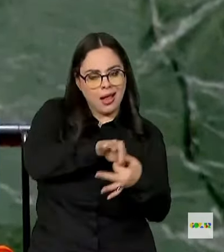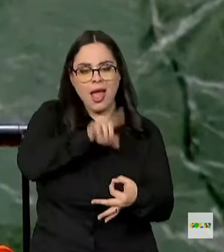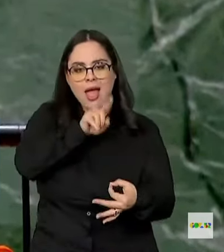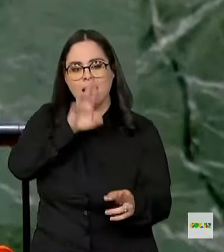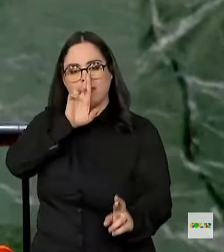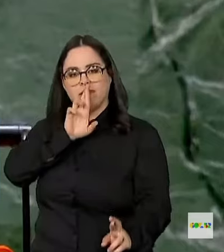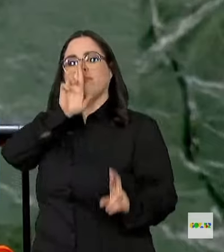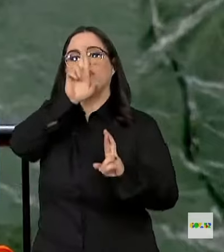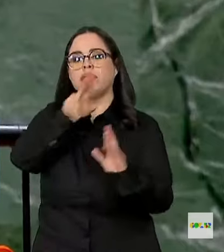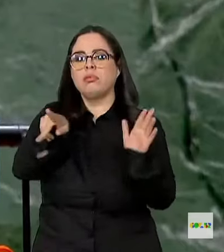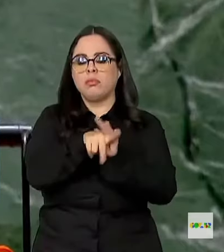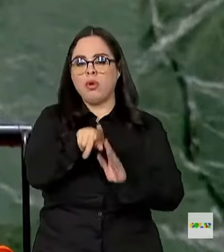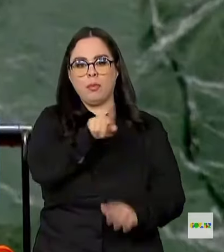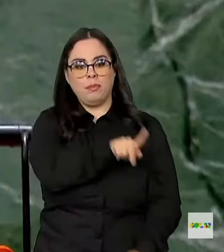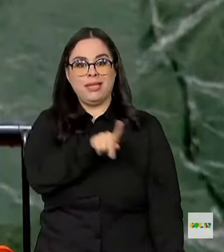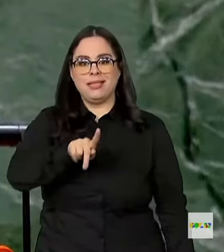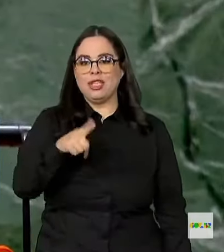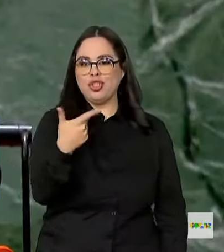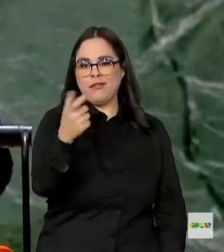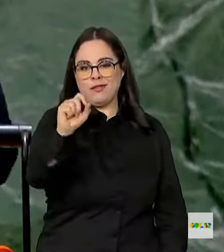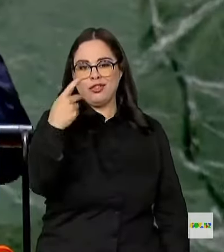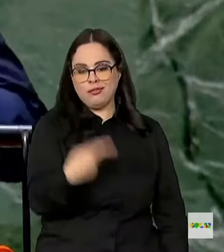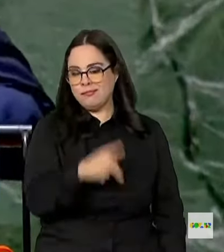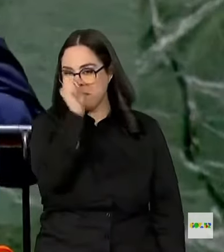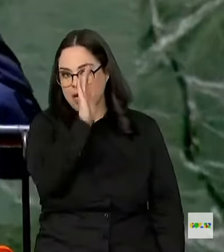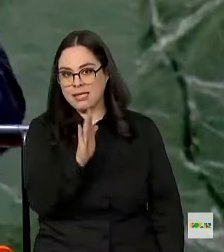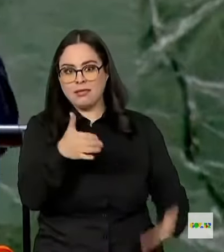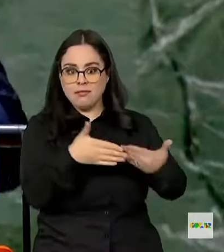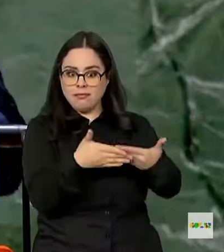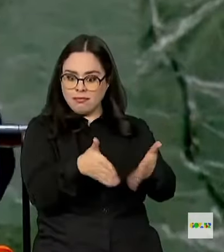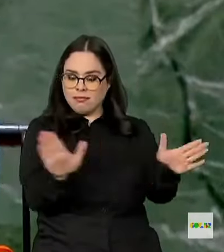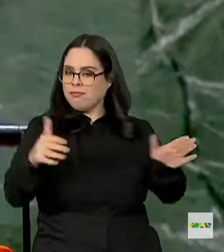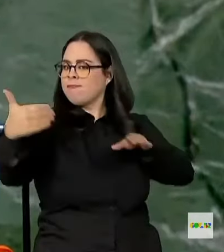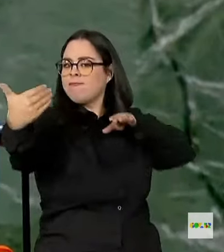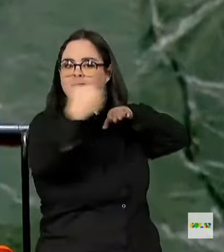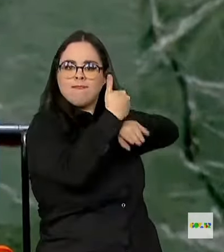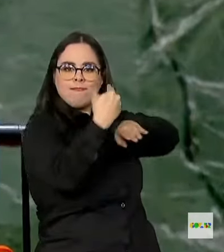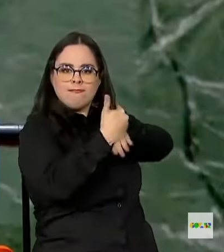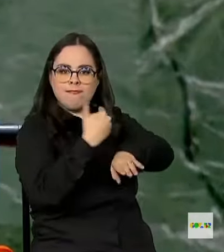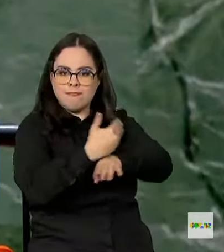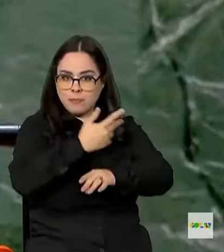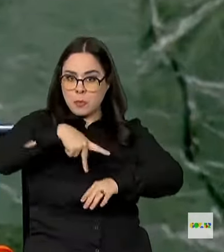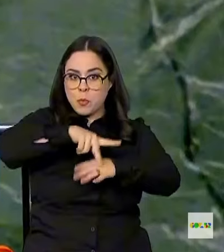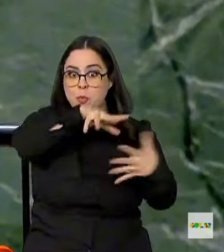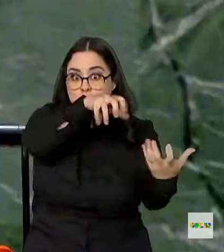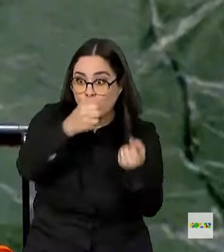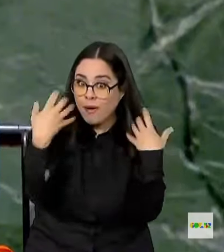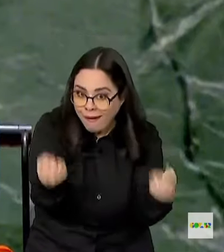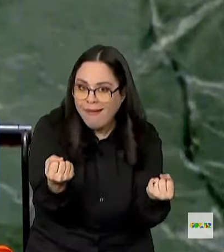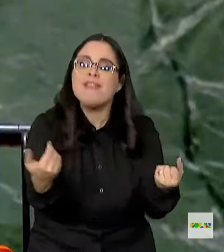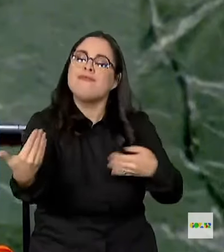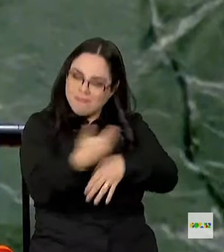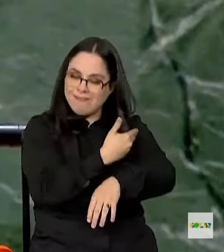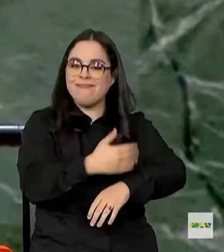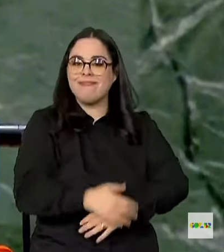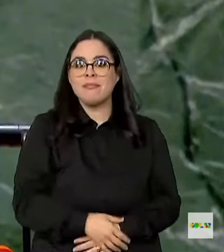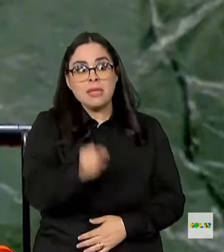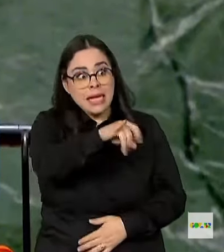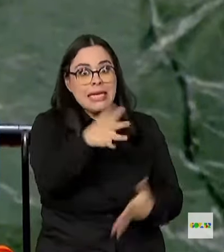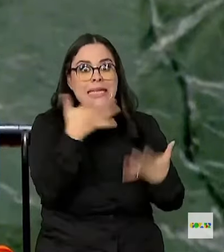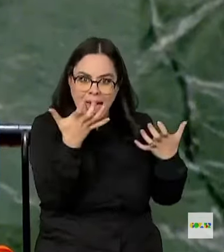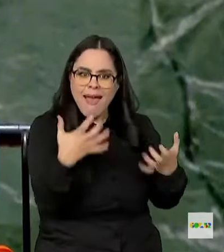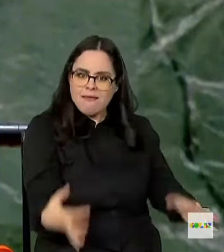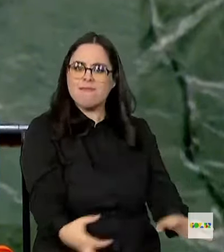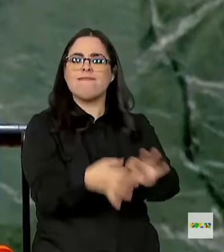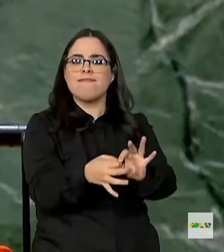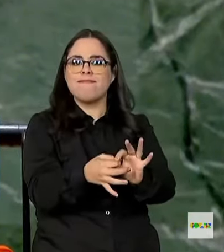resultados da presidência brasileira do G20 e está aberta a todos os países do mundo. Todos os que queiram se somar a